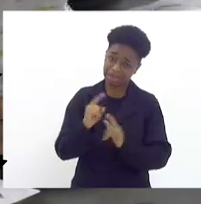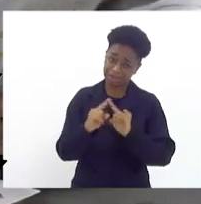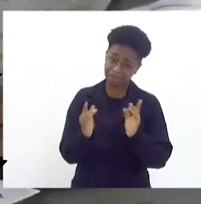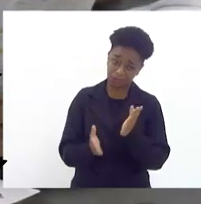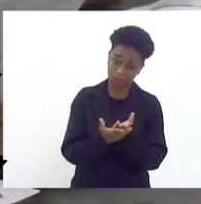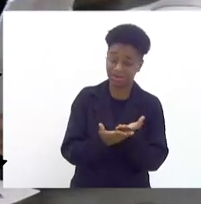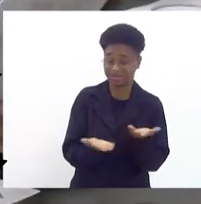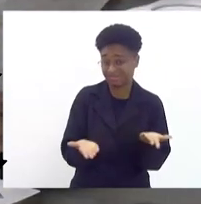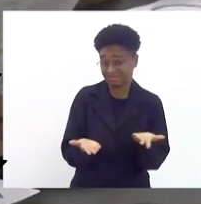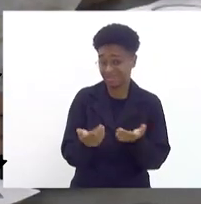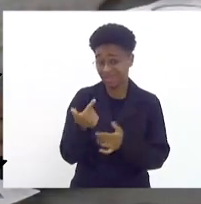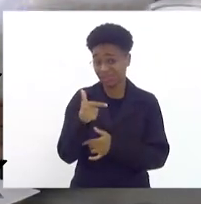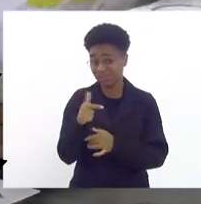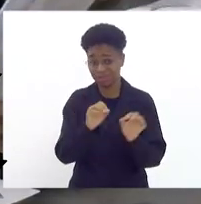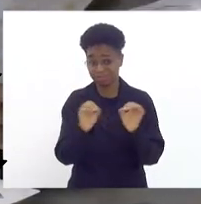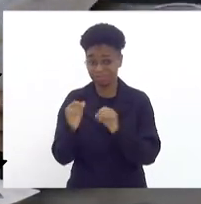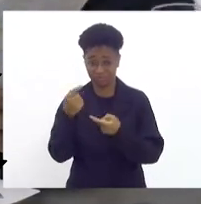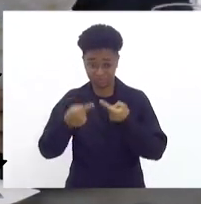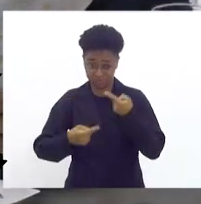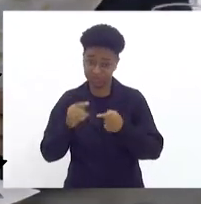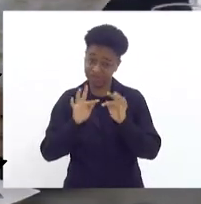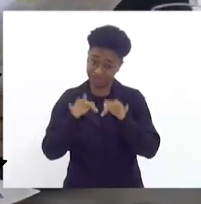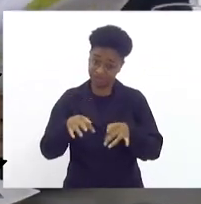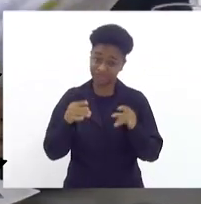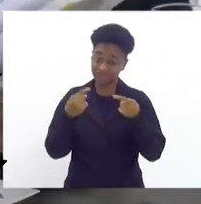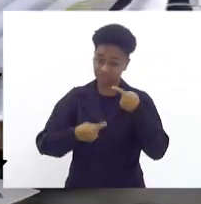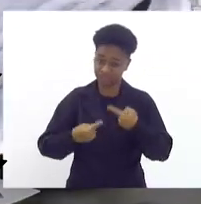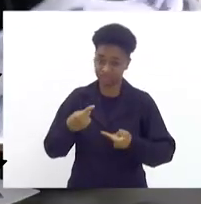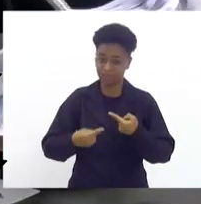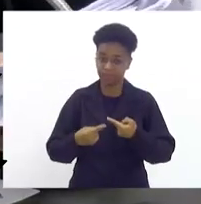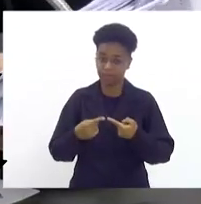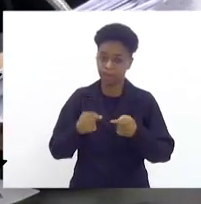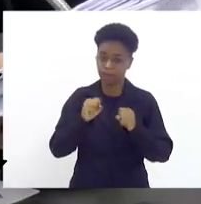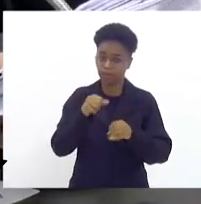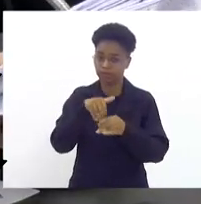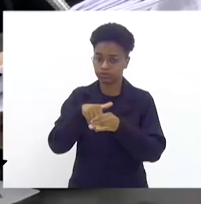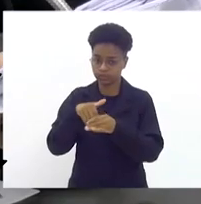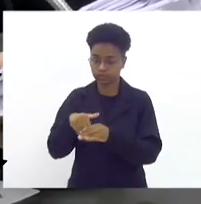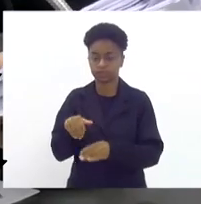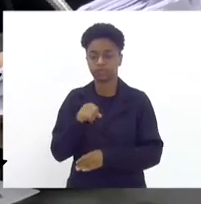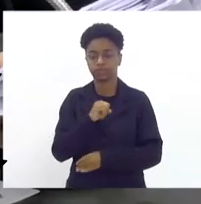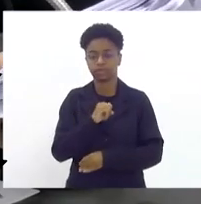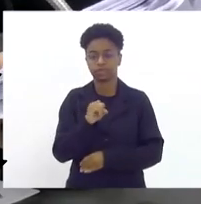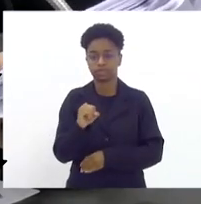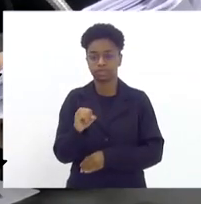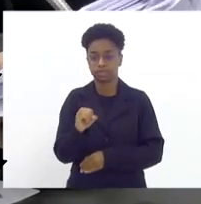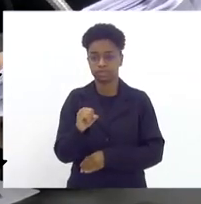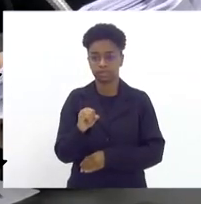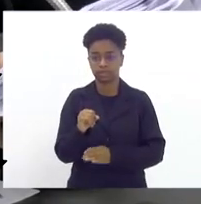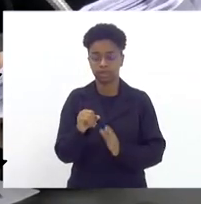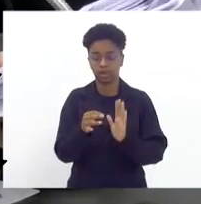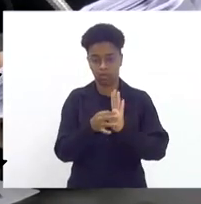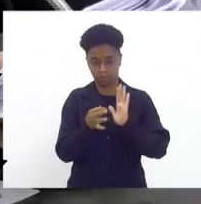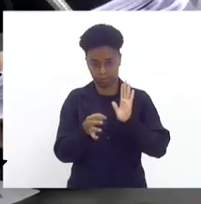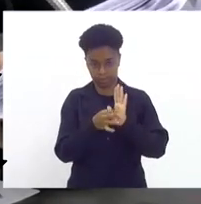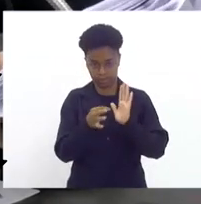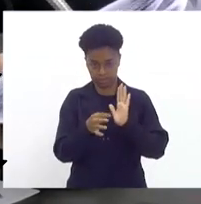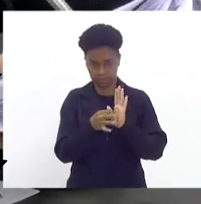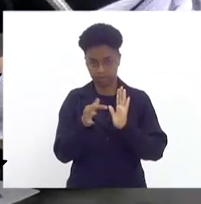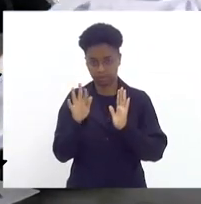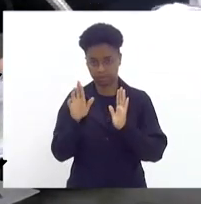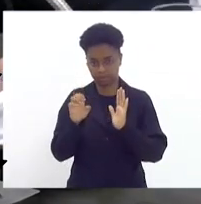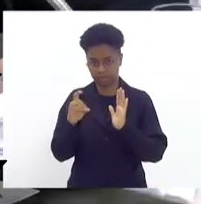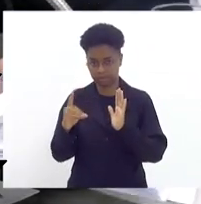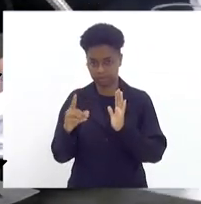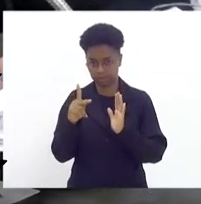Mas, não havendo mais quem queira discutir, encerrada a discussão, em votação, o parecer do deputado Fred